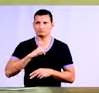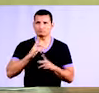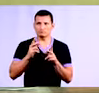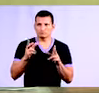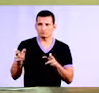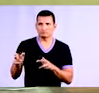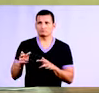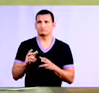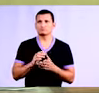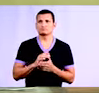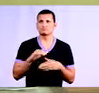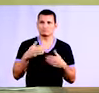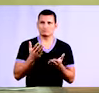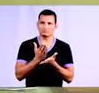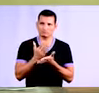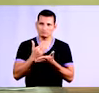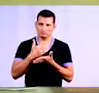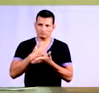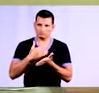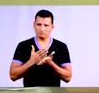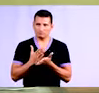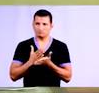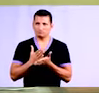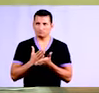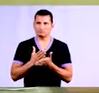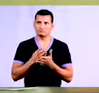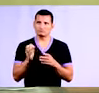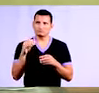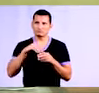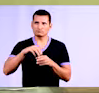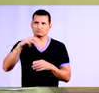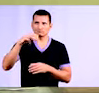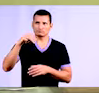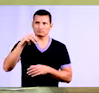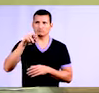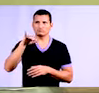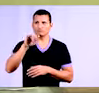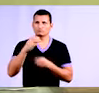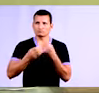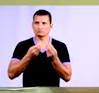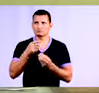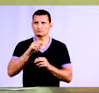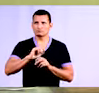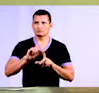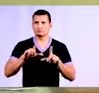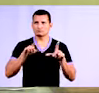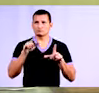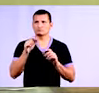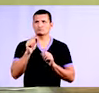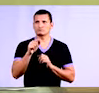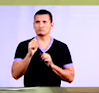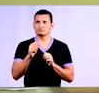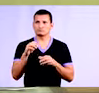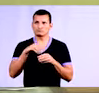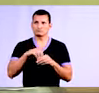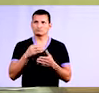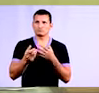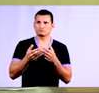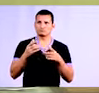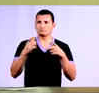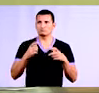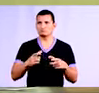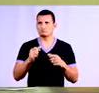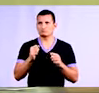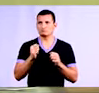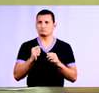quebro o processo e coloco ele na memória à medida que ele está sendo executado. Então, eu posso colocar ele em qualquer lugar. Eu posso colocar